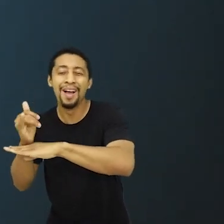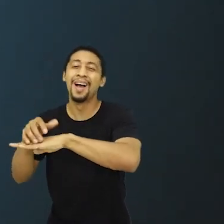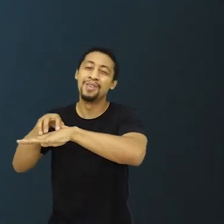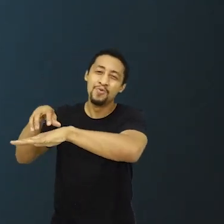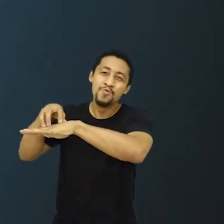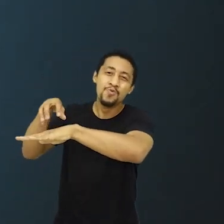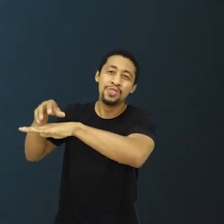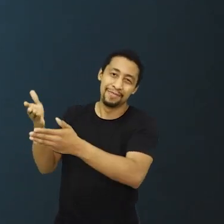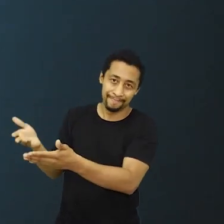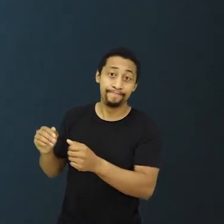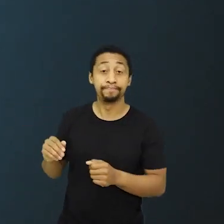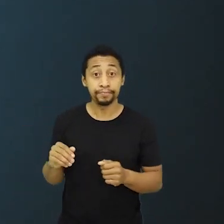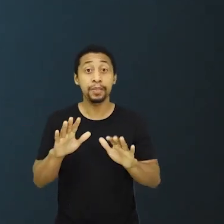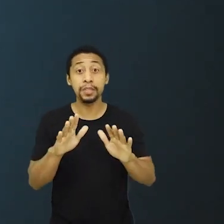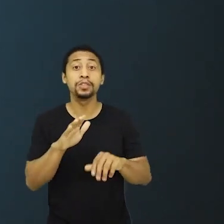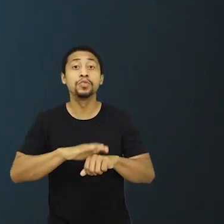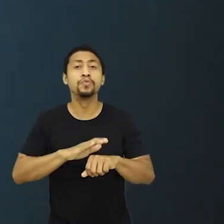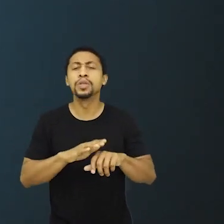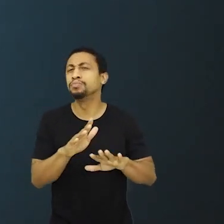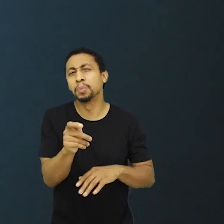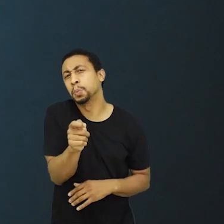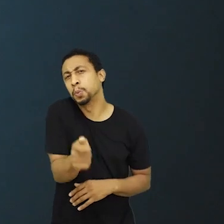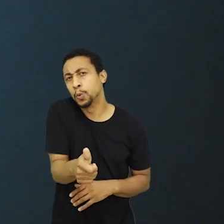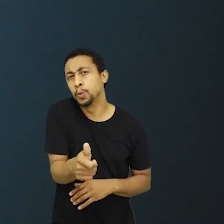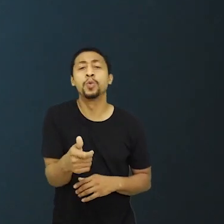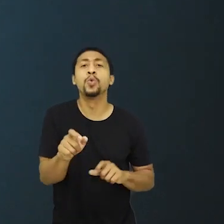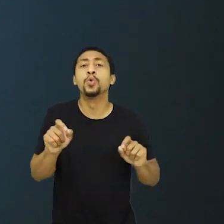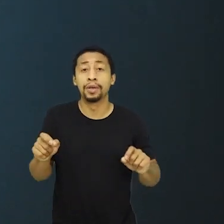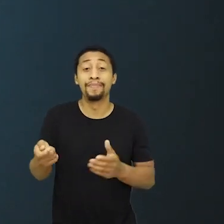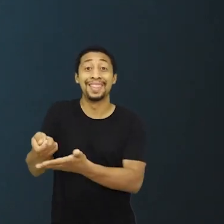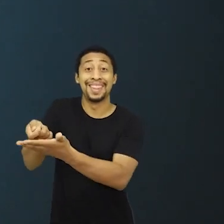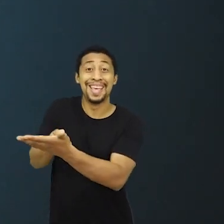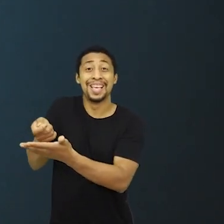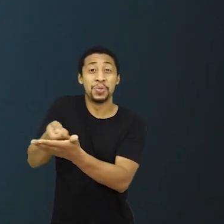gente fez foram essas transcrições dos textos. Então, acho que tem